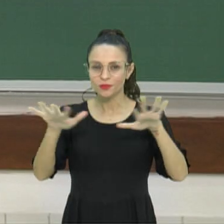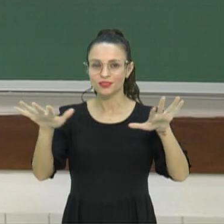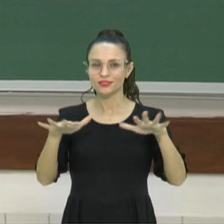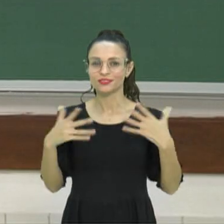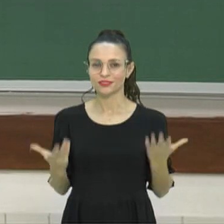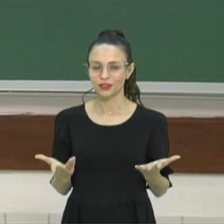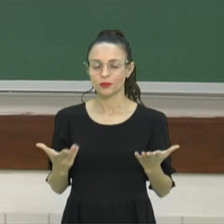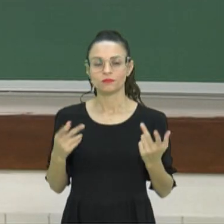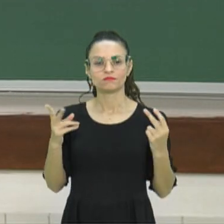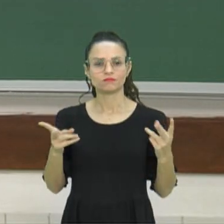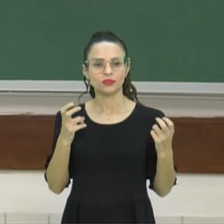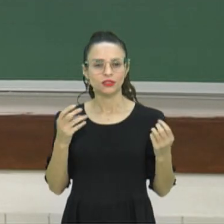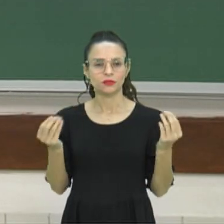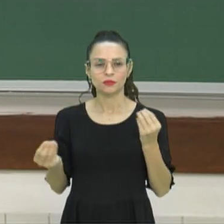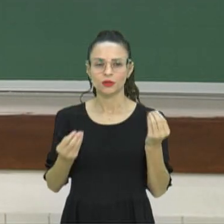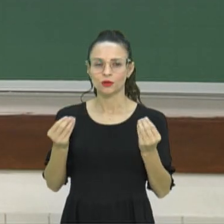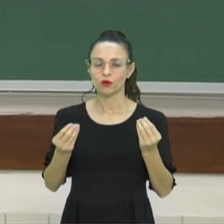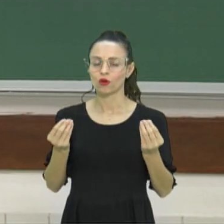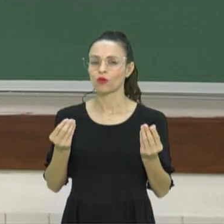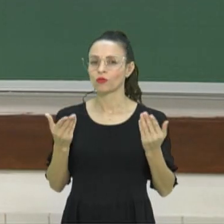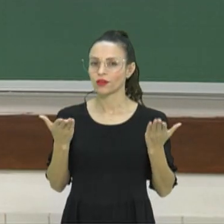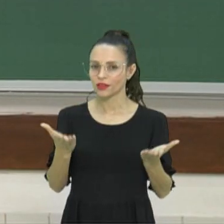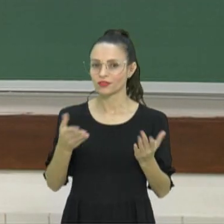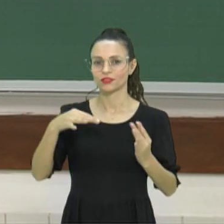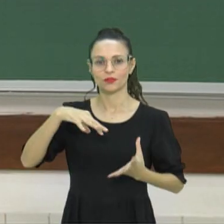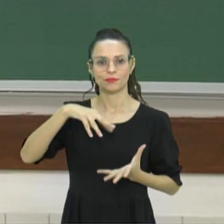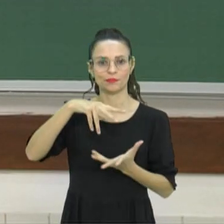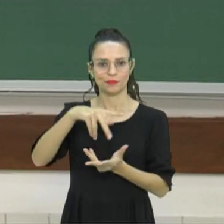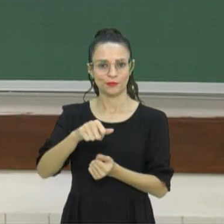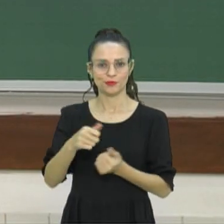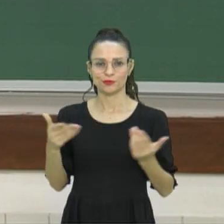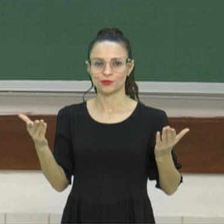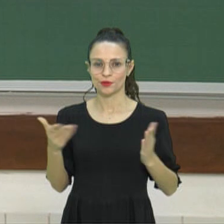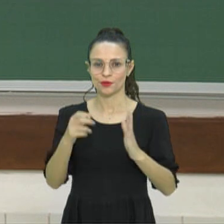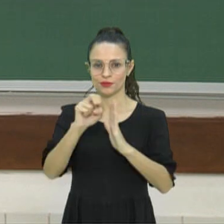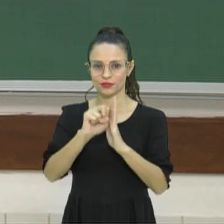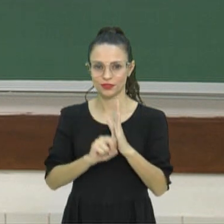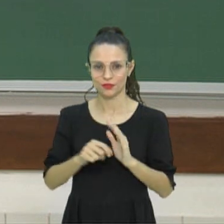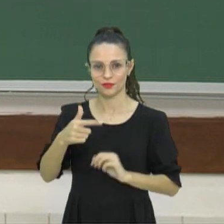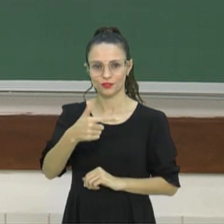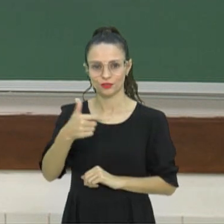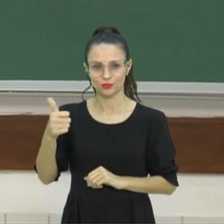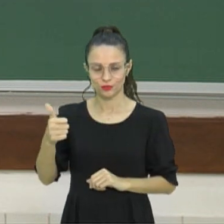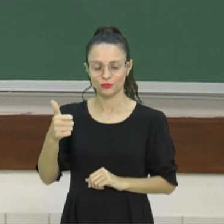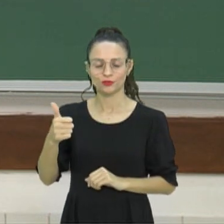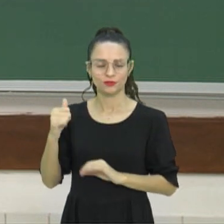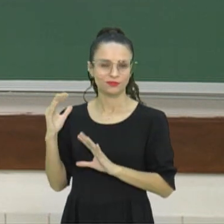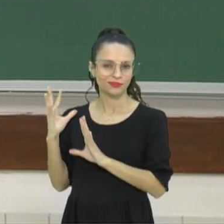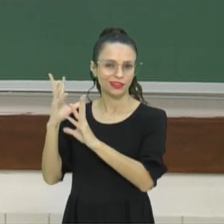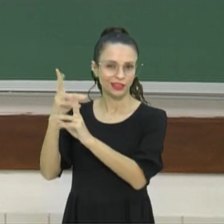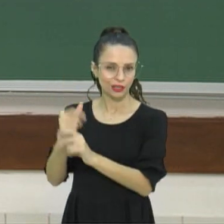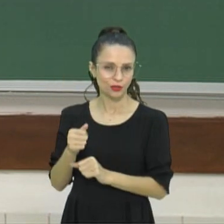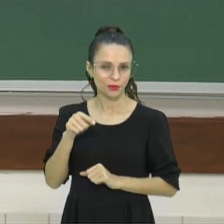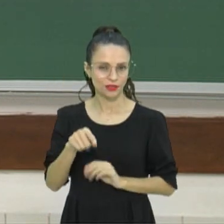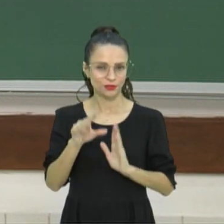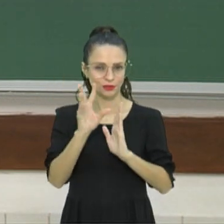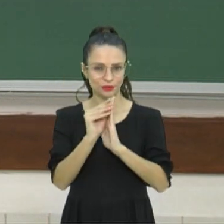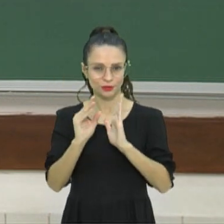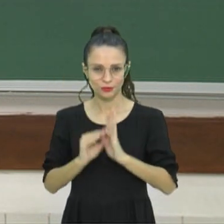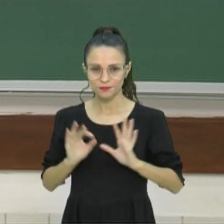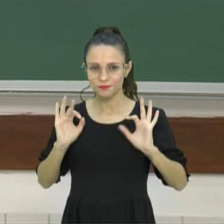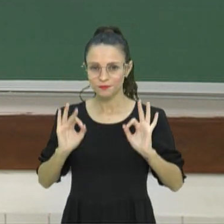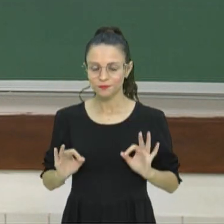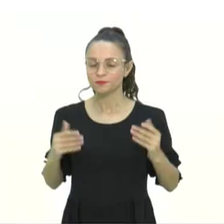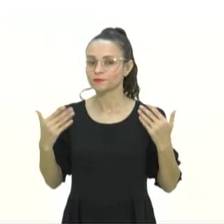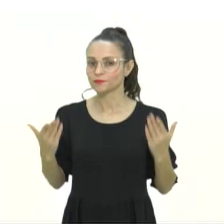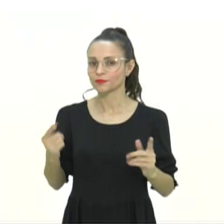como está essa condição do mundo no século XXI. Vamos retomar um pouquinho esses conteúdos, certo? Bom,